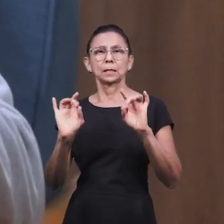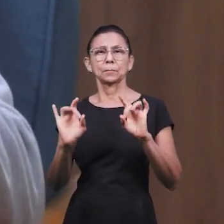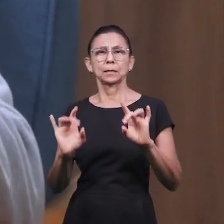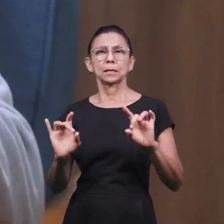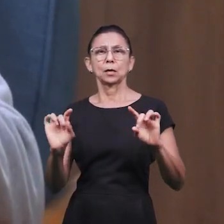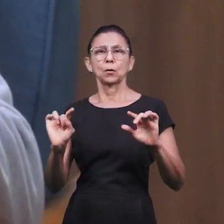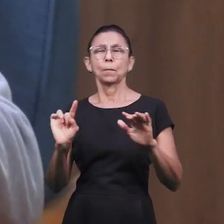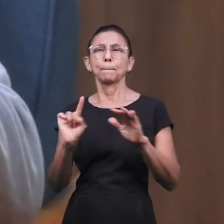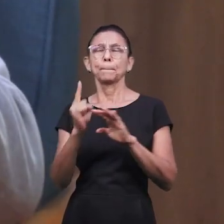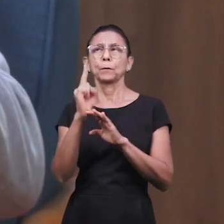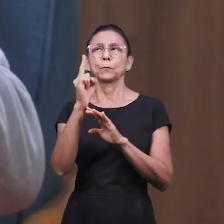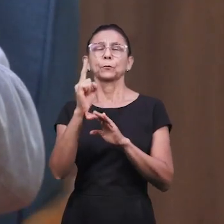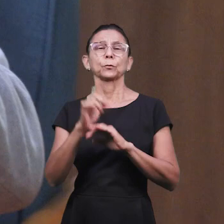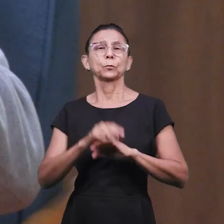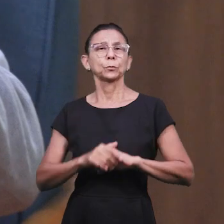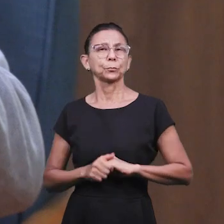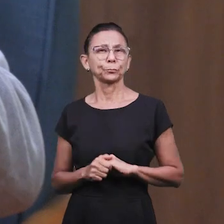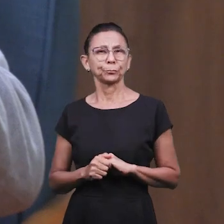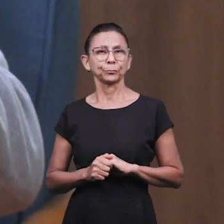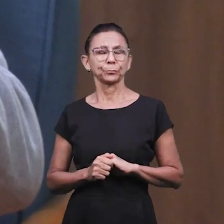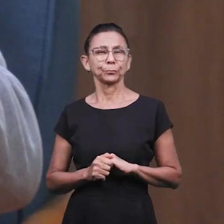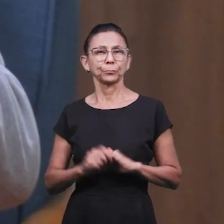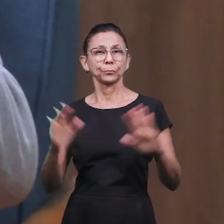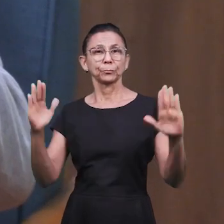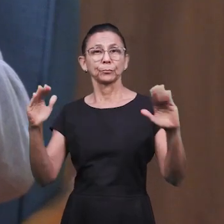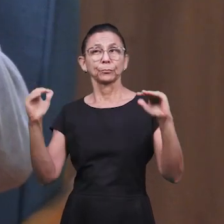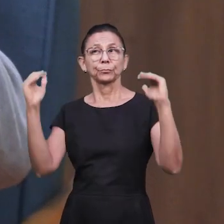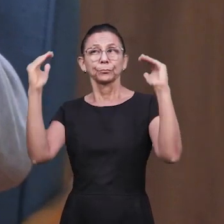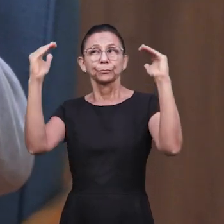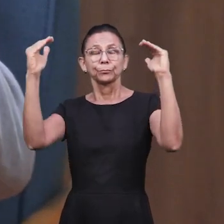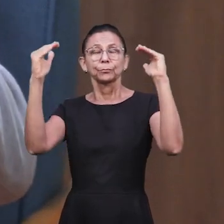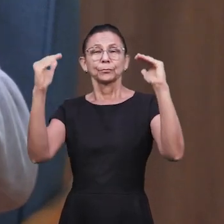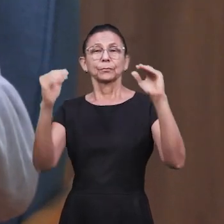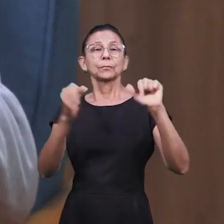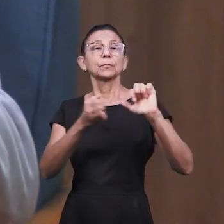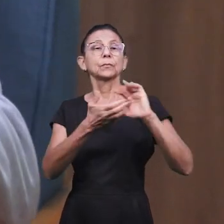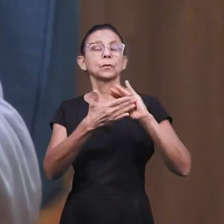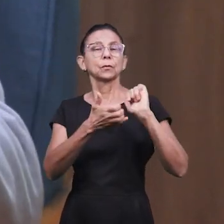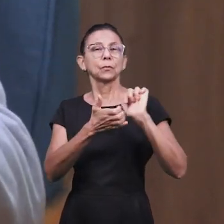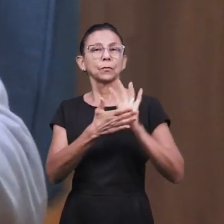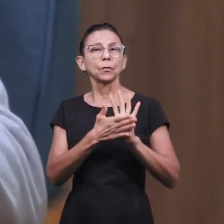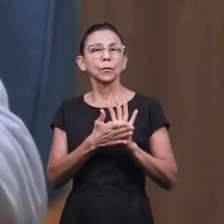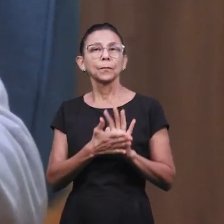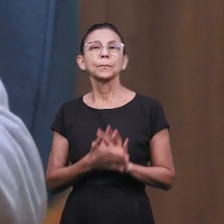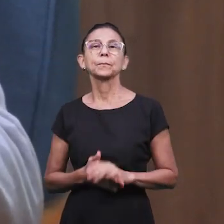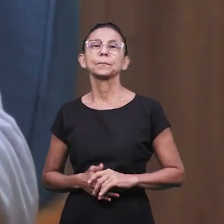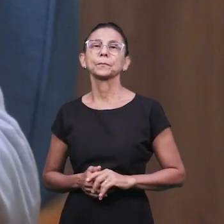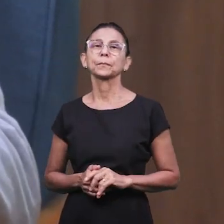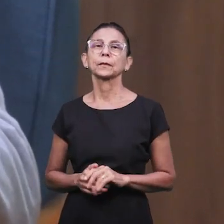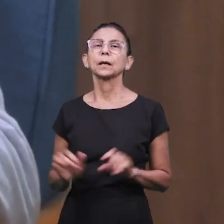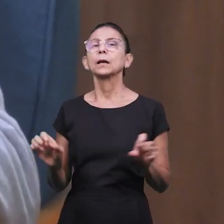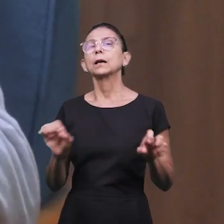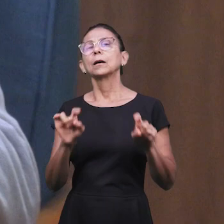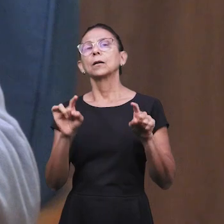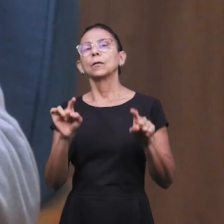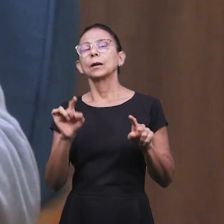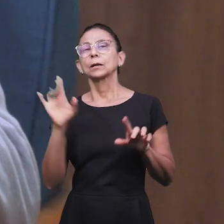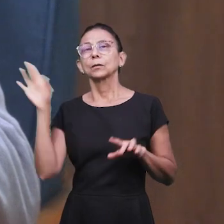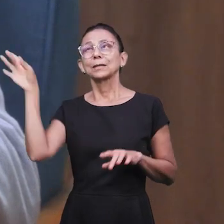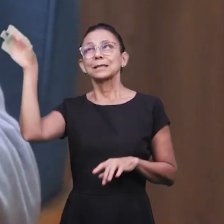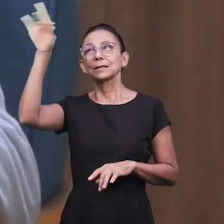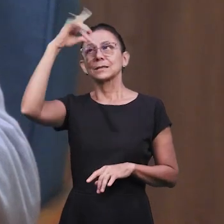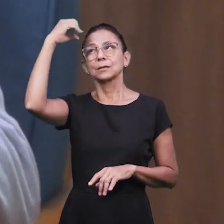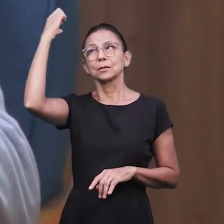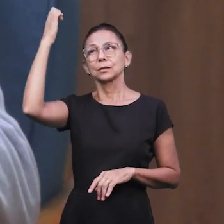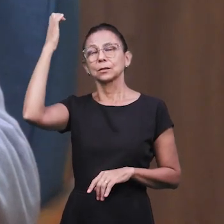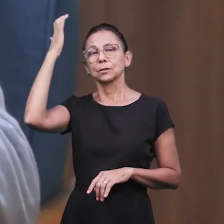sublime, é exatamente aquele que o Espírito Santo gera na